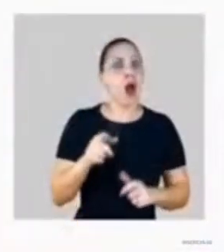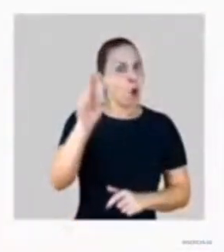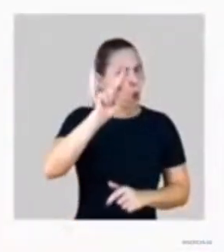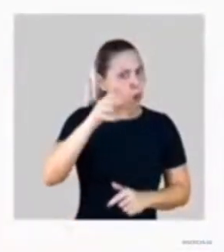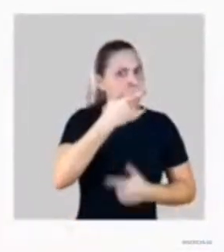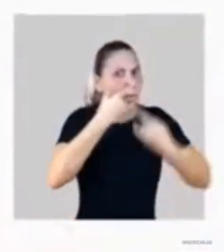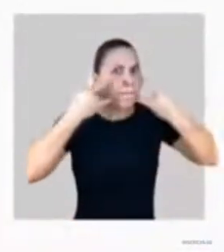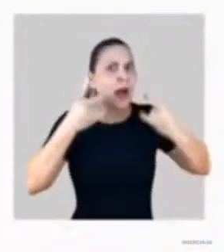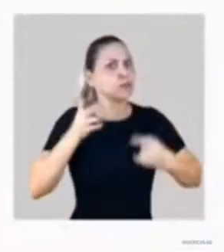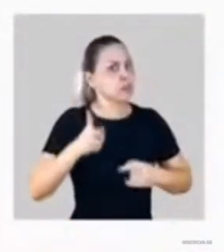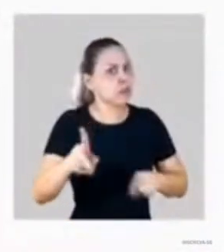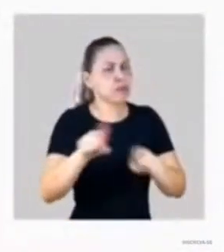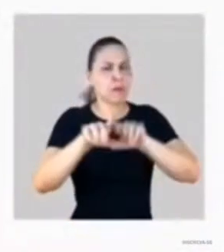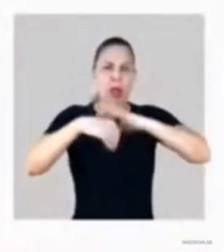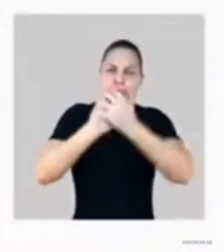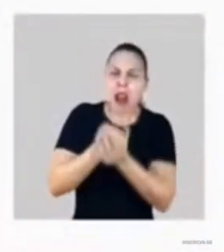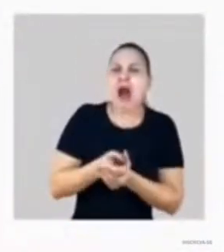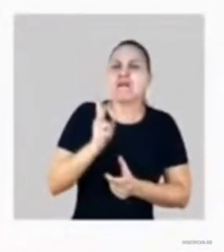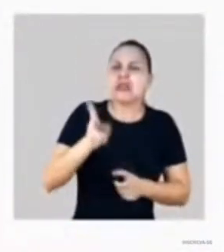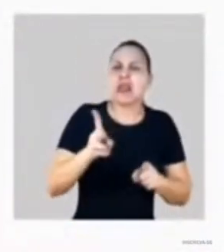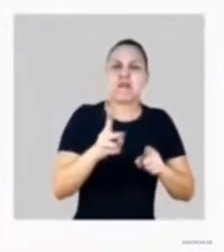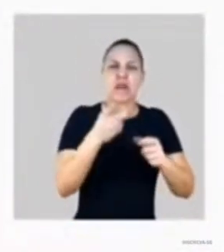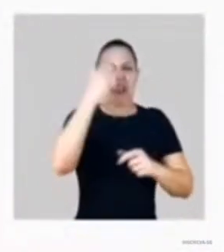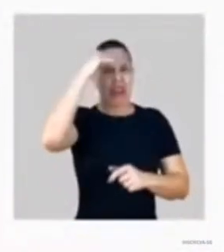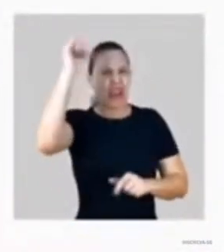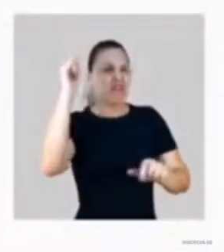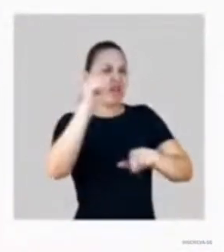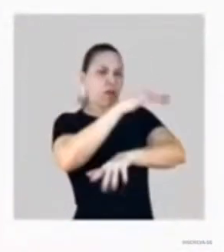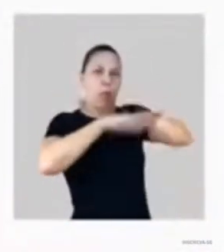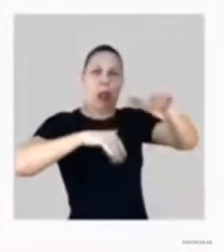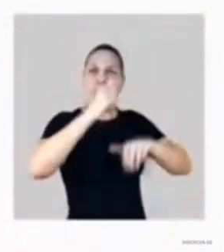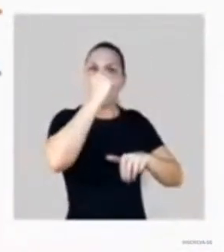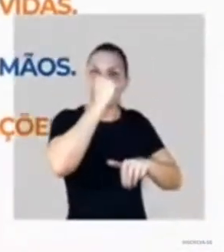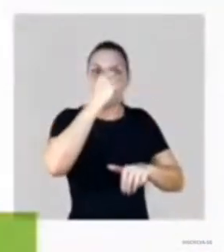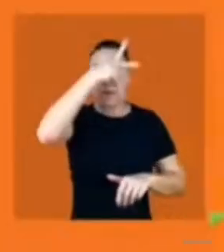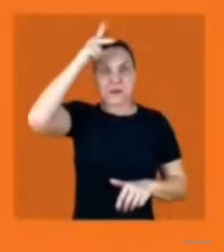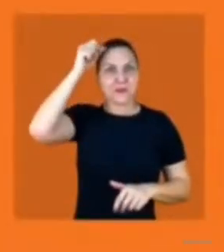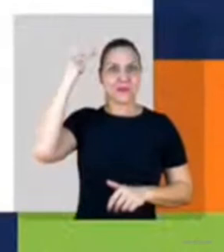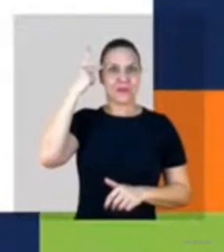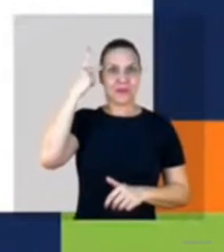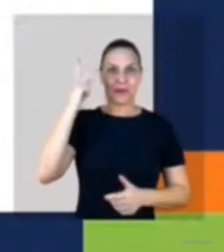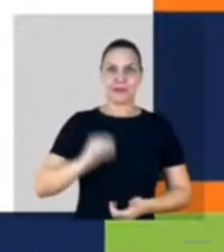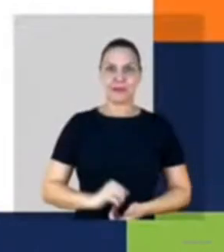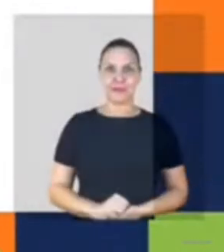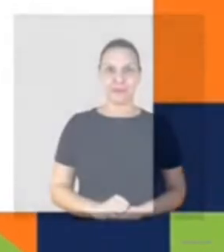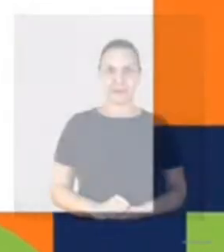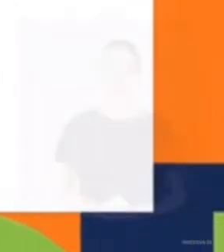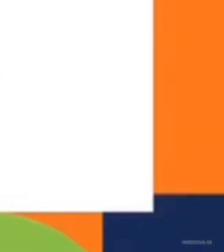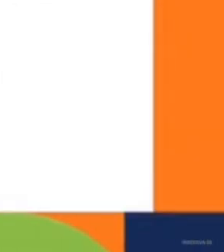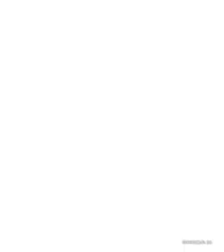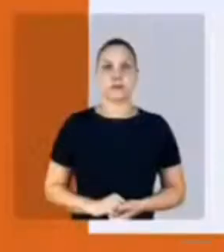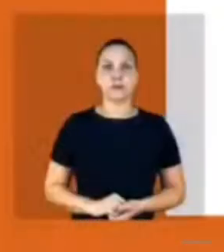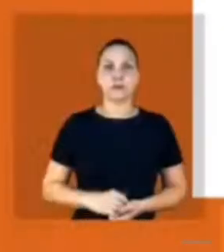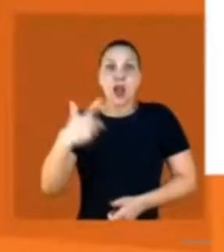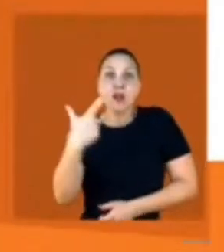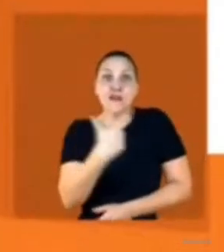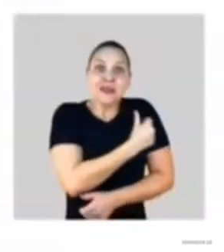use máscara sempre, lave sempre as mãos e evite aglomerações. Prefeitura de São